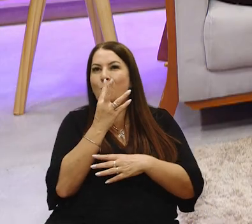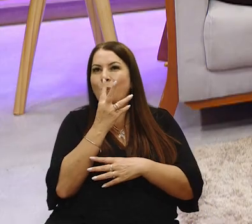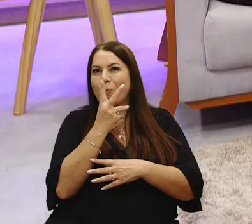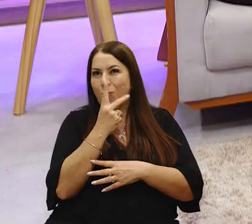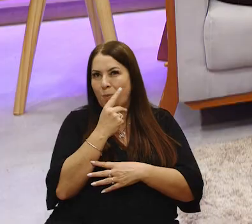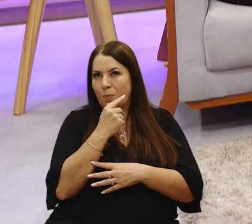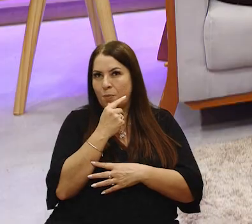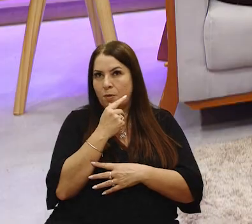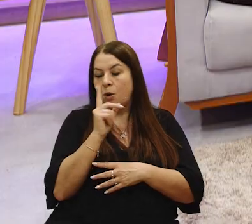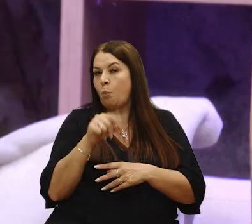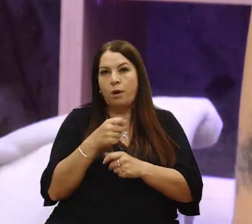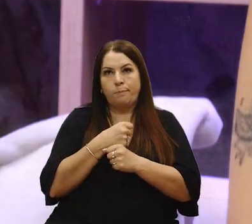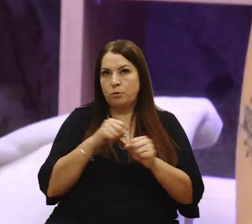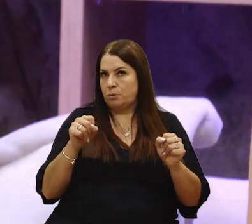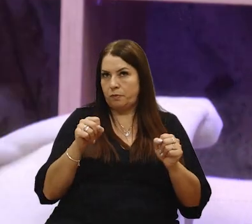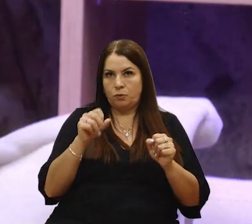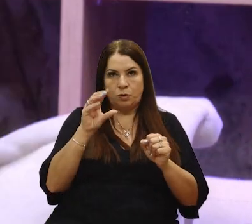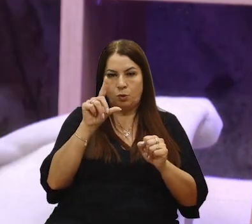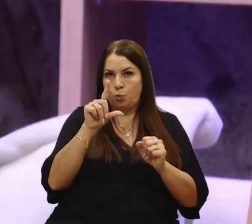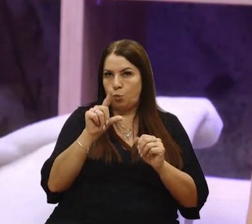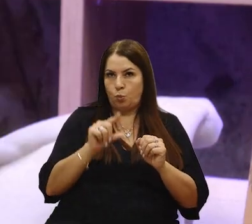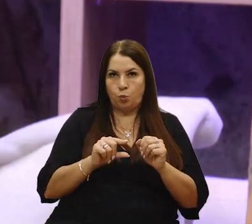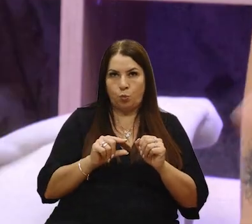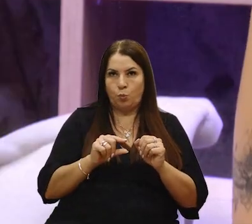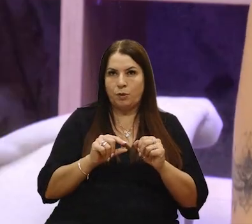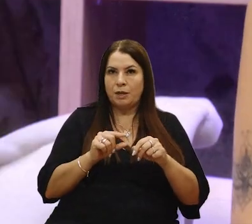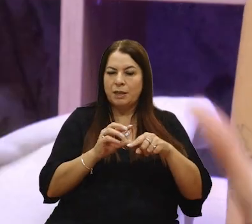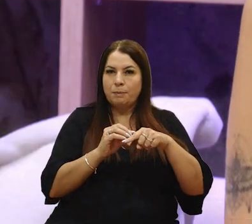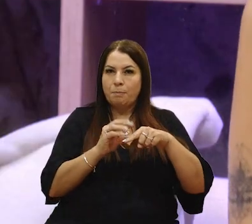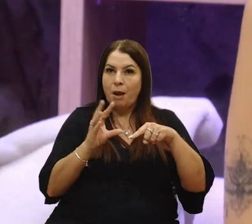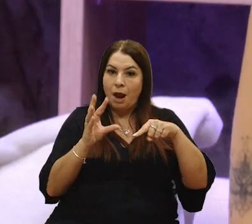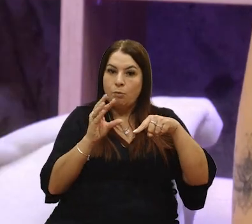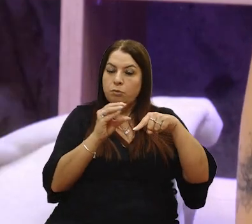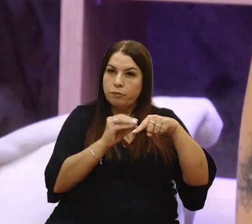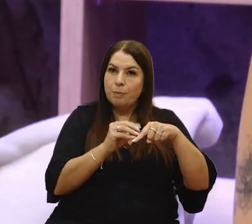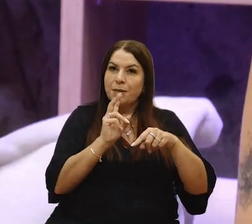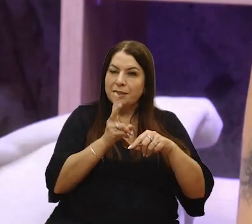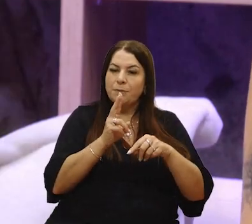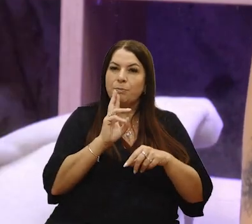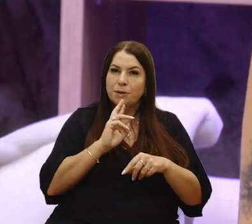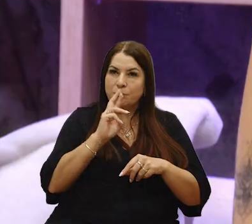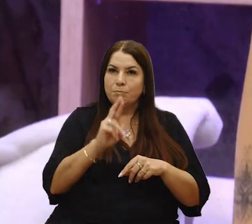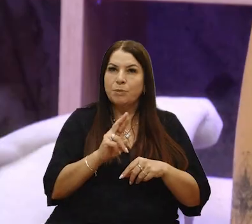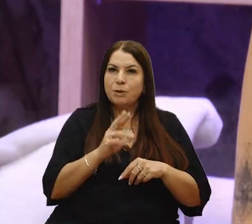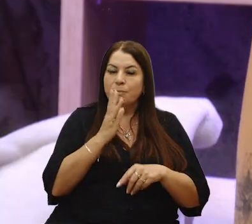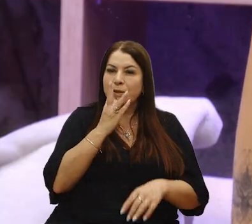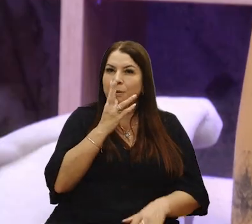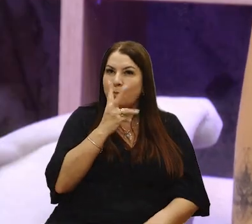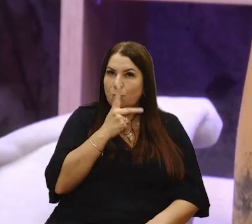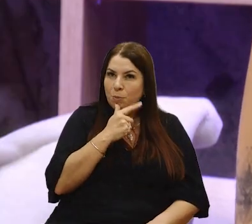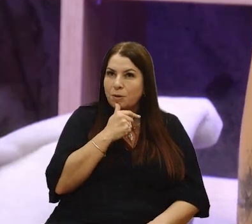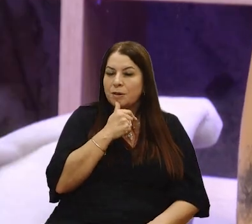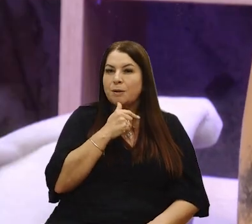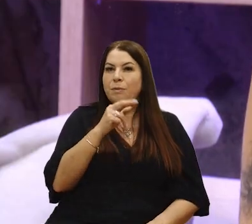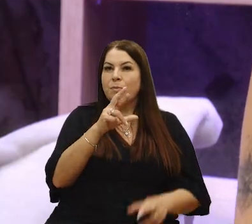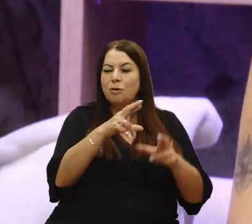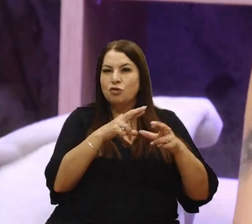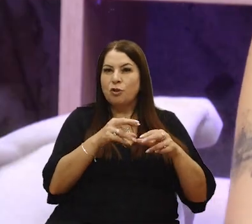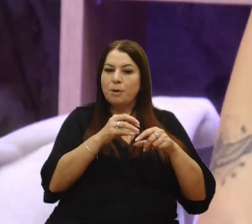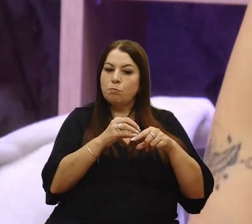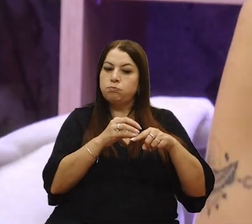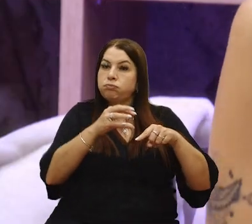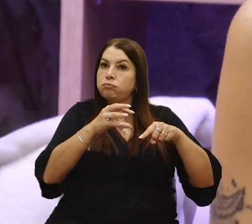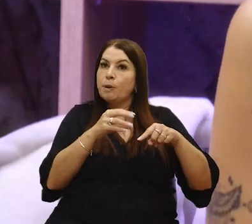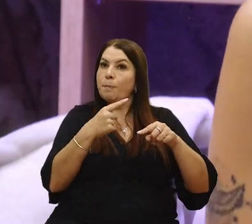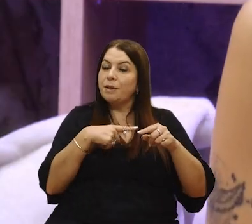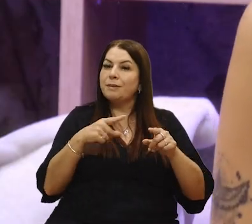de forma mais lenta. Então, não é que é impossível, né, reduzir o volume e a gordura das pernas, mas vai ser sempre uma resposta mais lenta, por